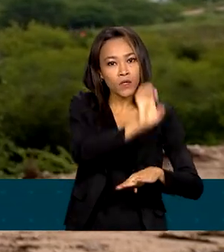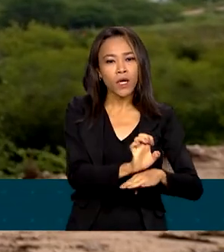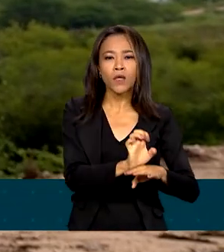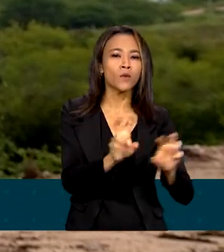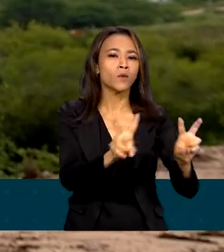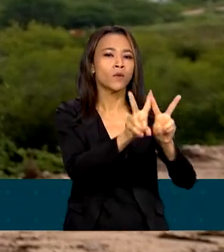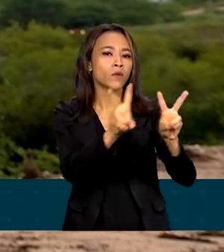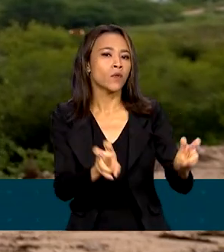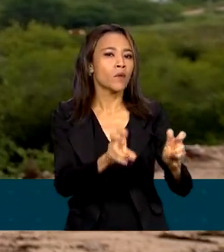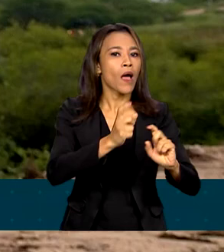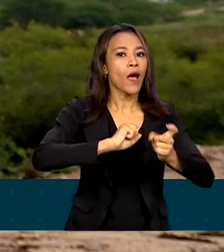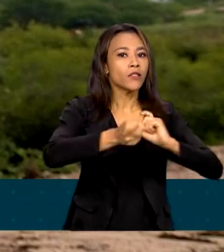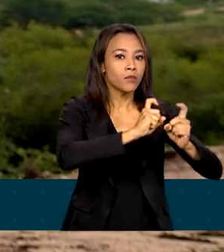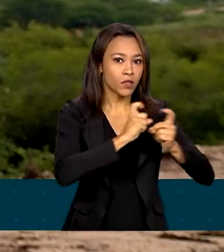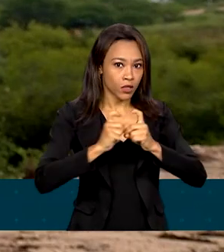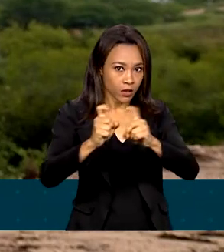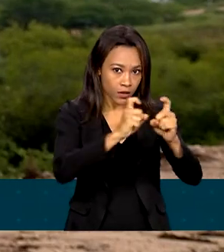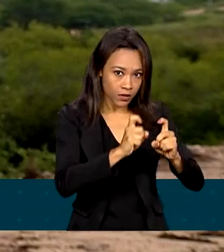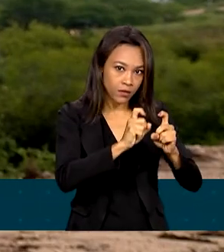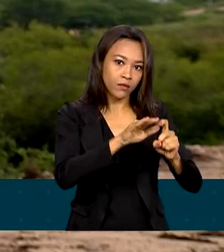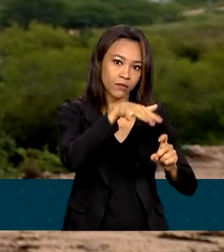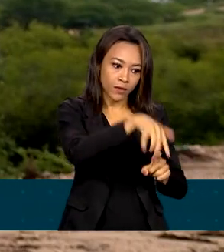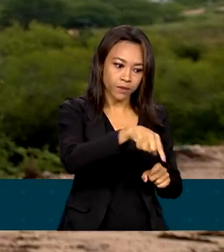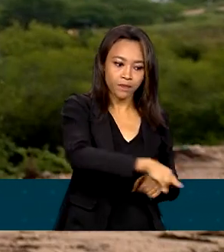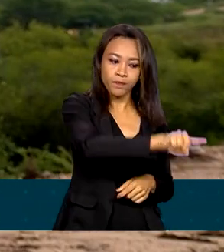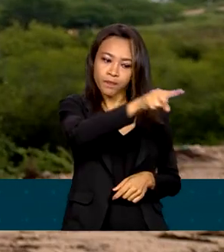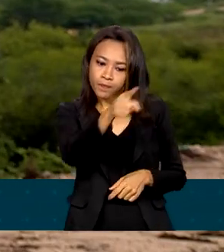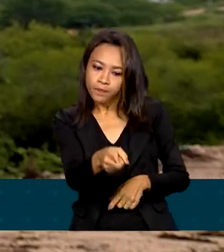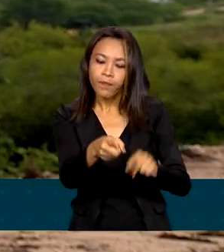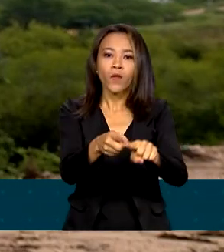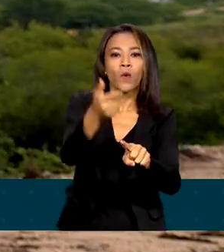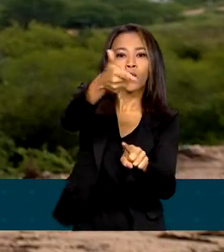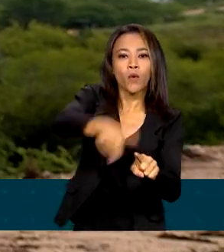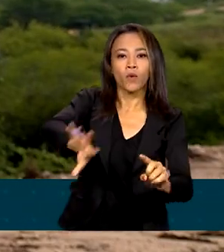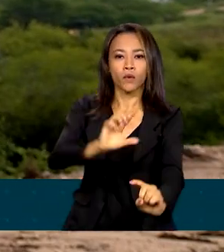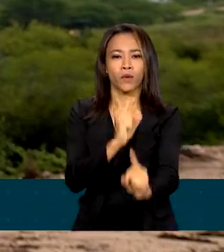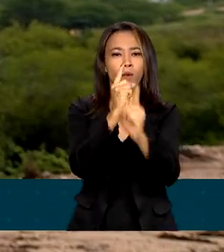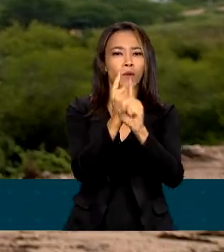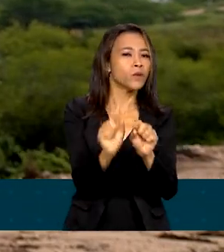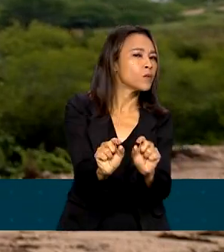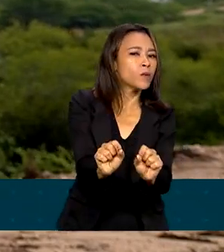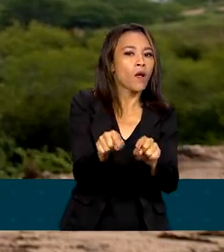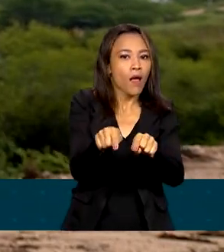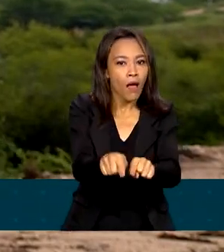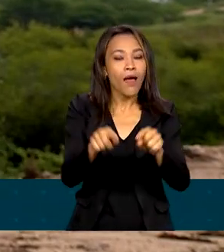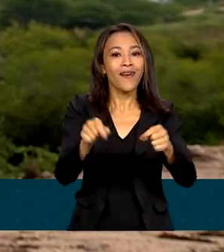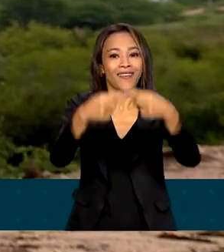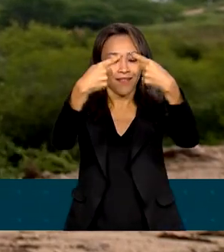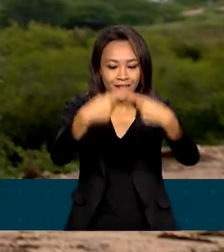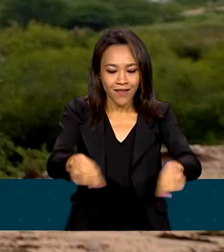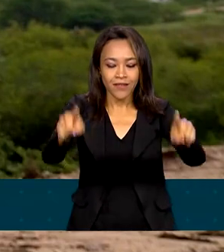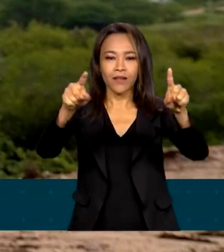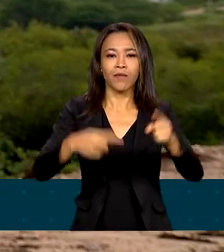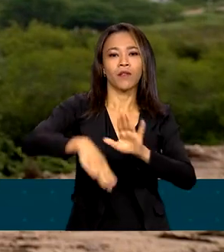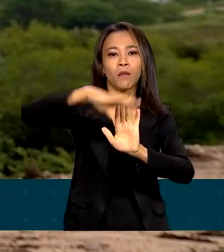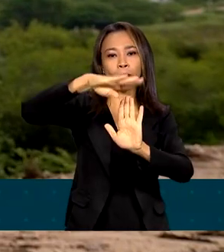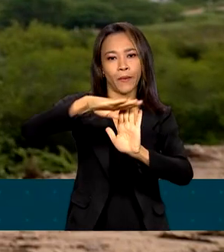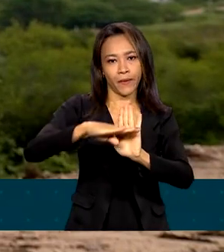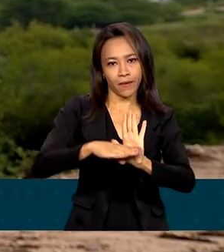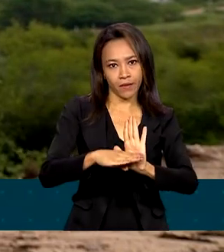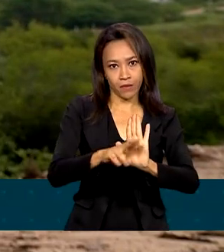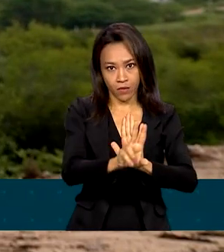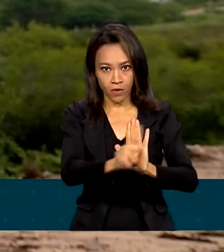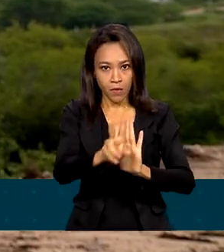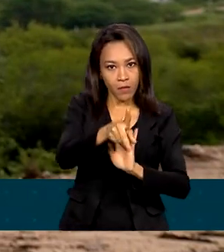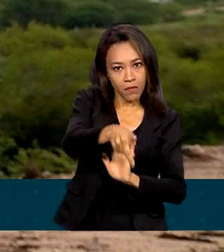na administração do arquipélago. Depois, ele participa de uma outra cerimônia, essa cerimônia do relançamento do programa de produção